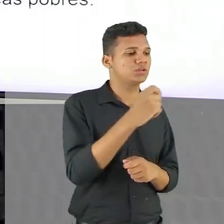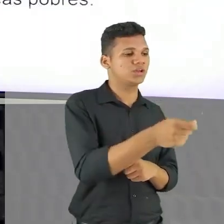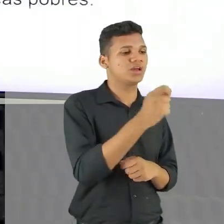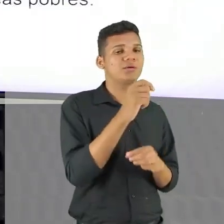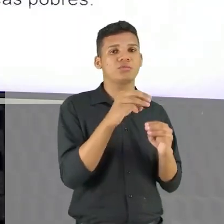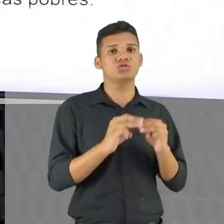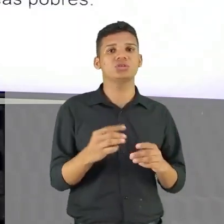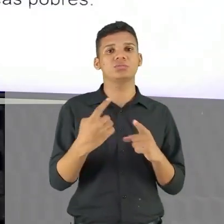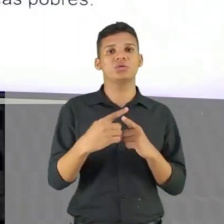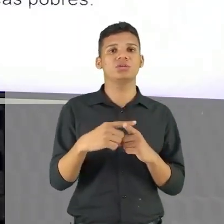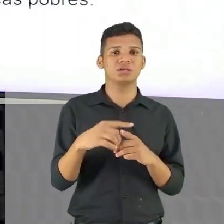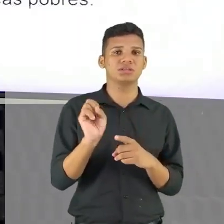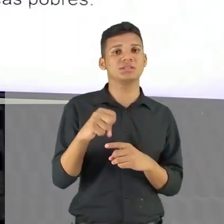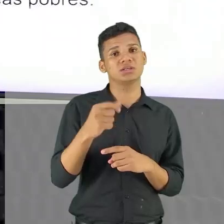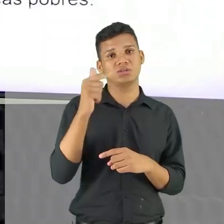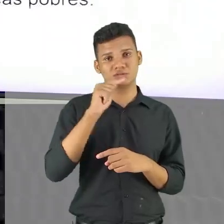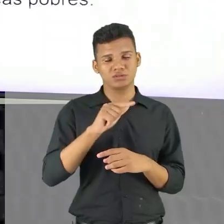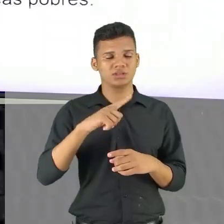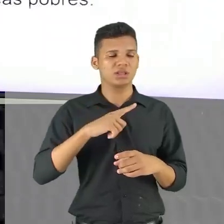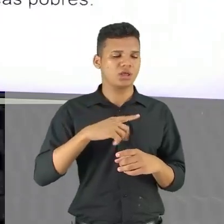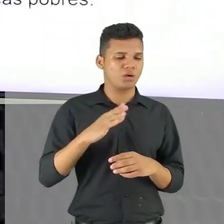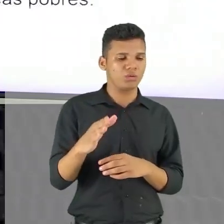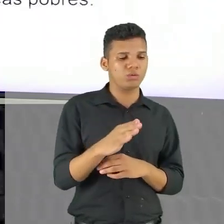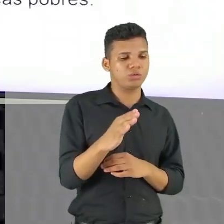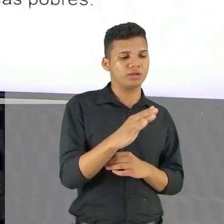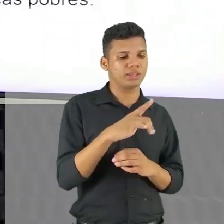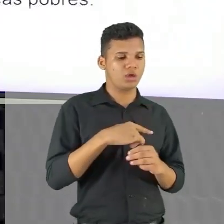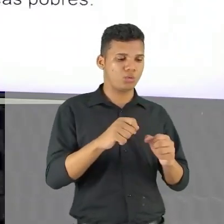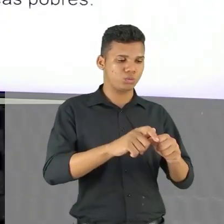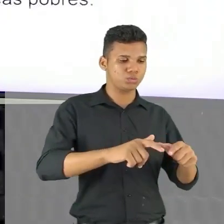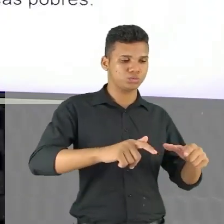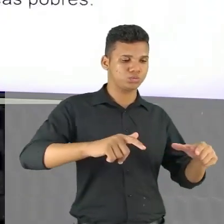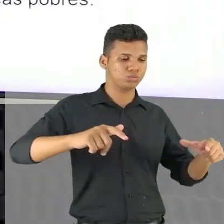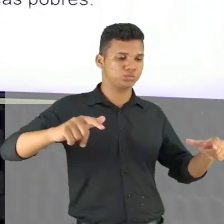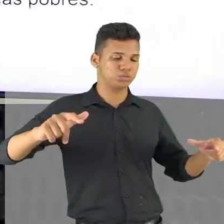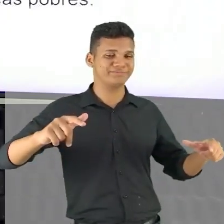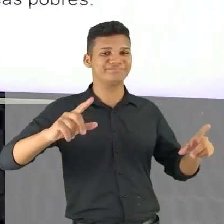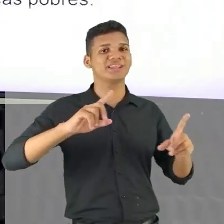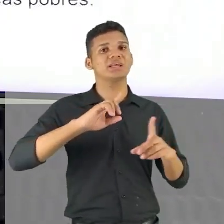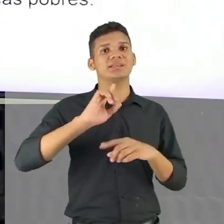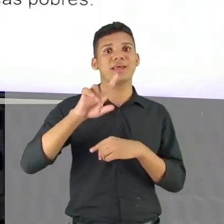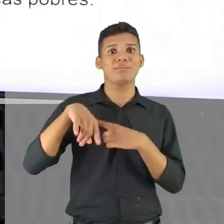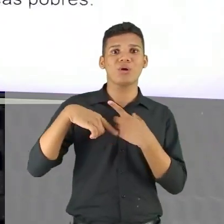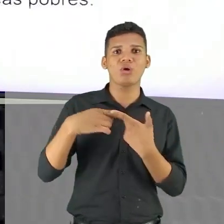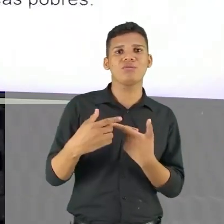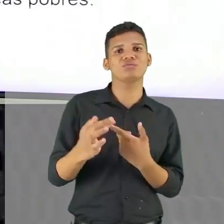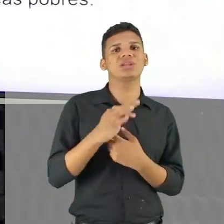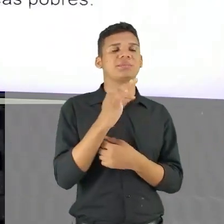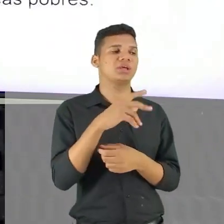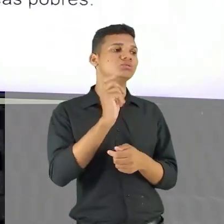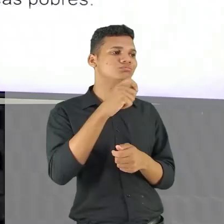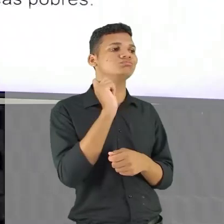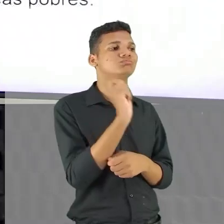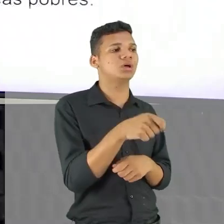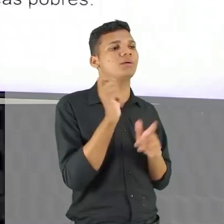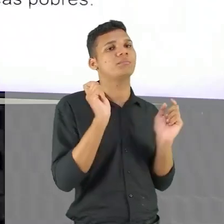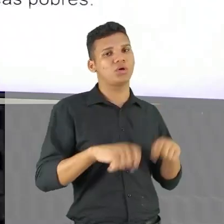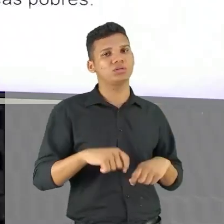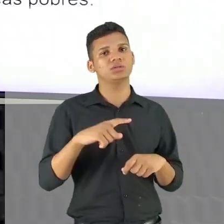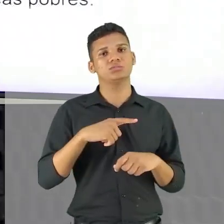que a natureza possa garantir a reprodução das espécies e, com isso, o seu repovoamento no ambiente